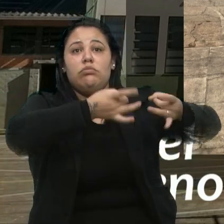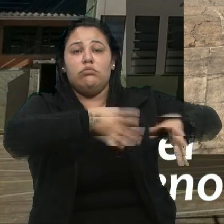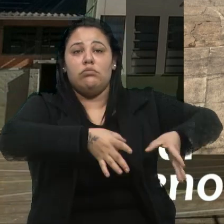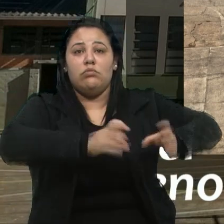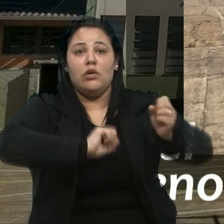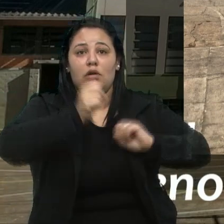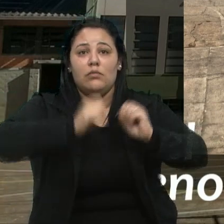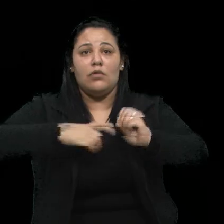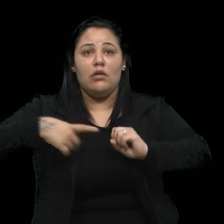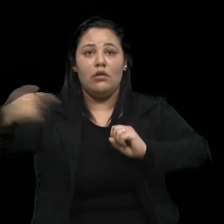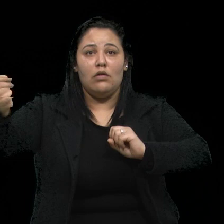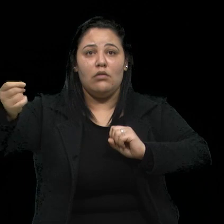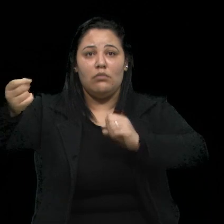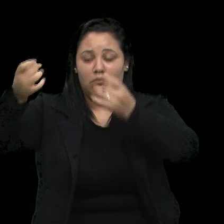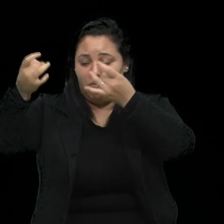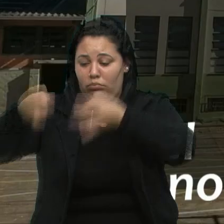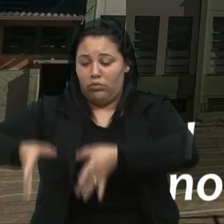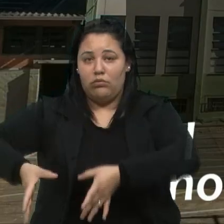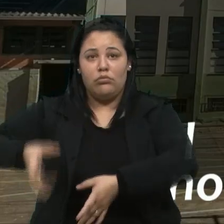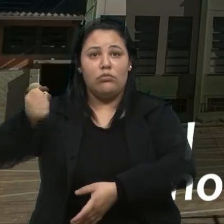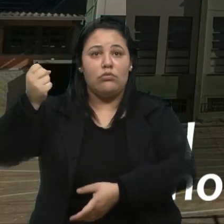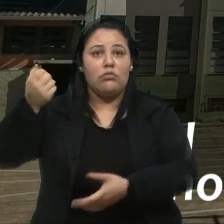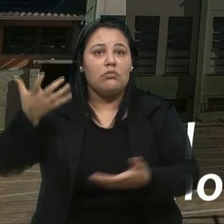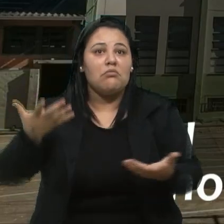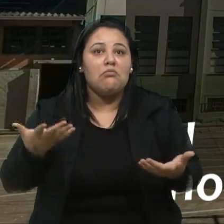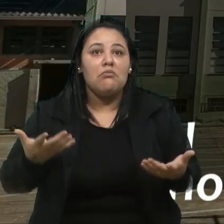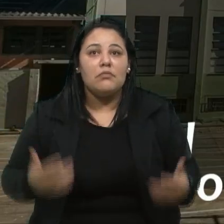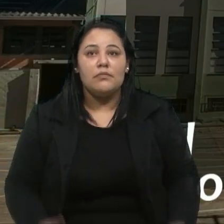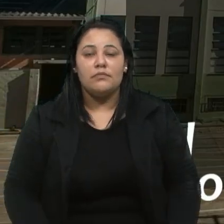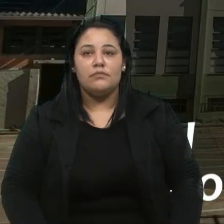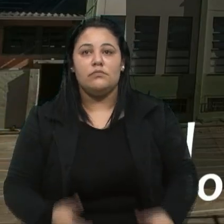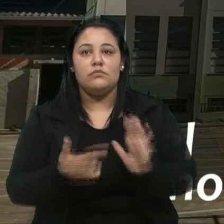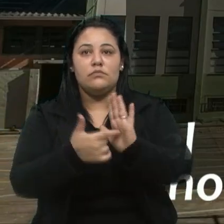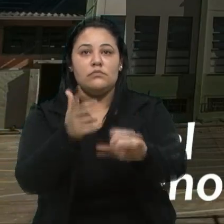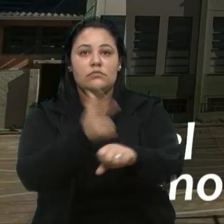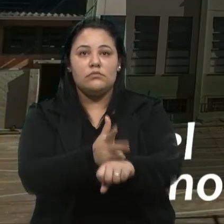os entulhos ali. Passa o videozinho.